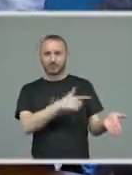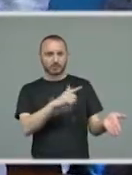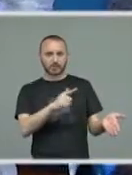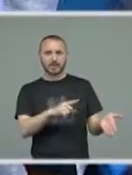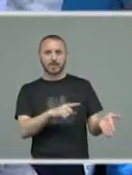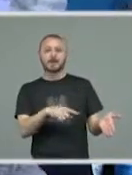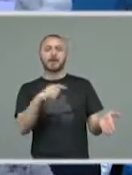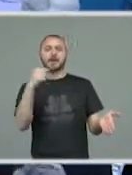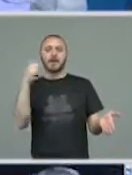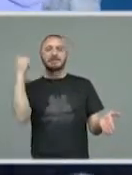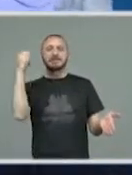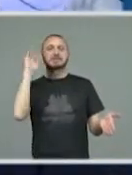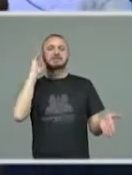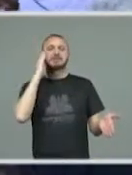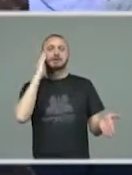Seja em Santa Margarida Maria,